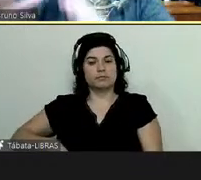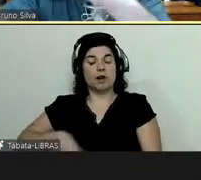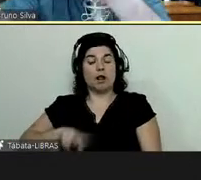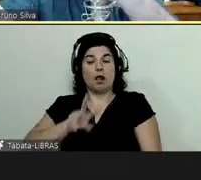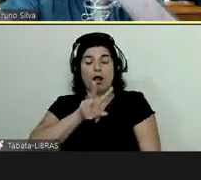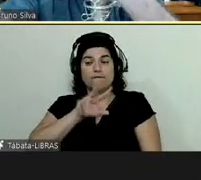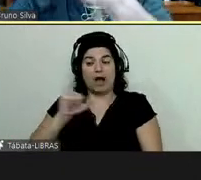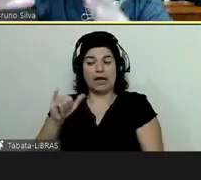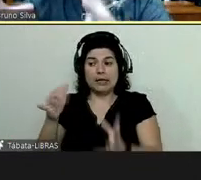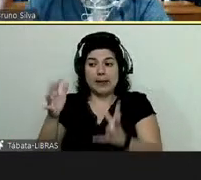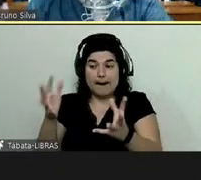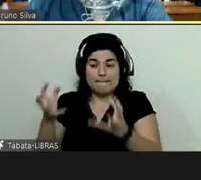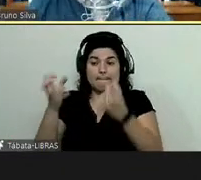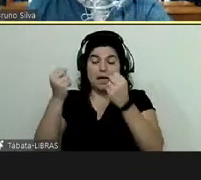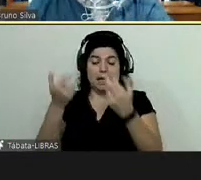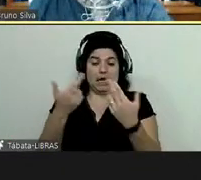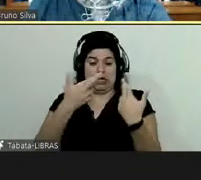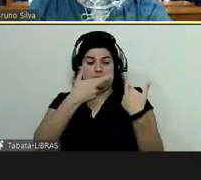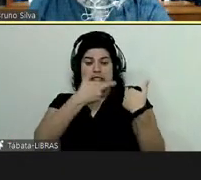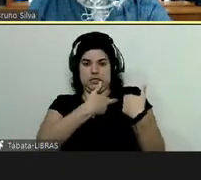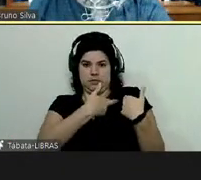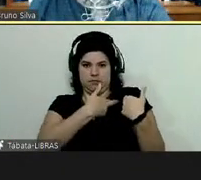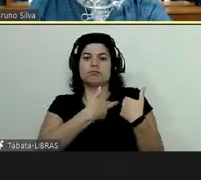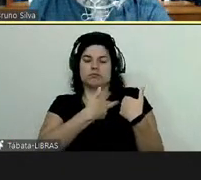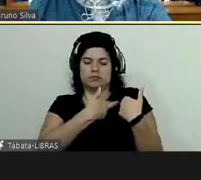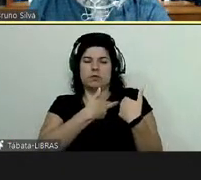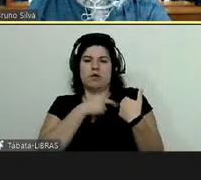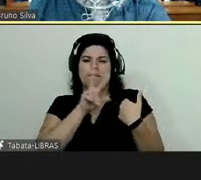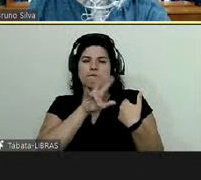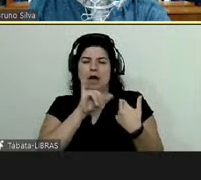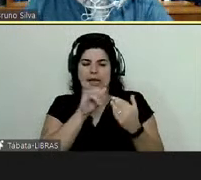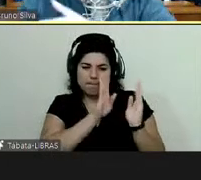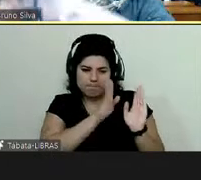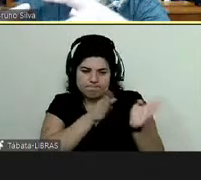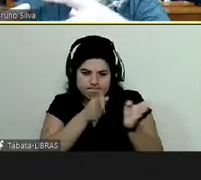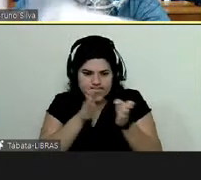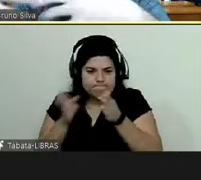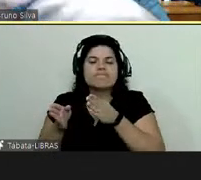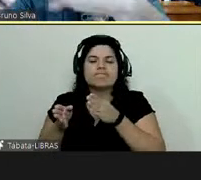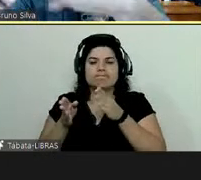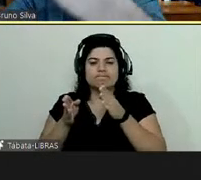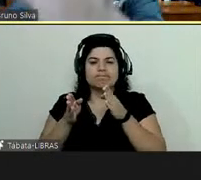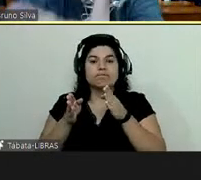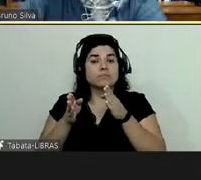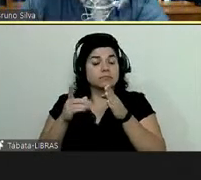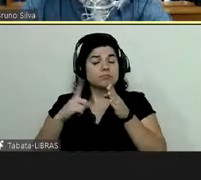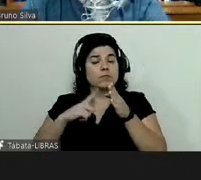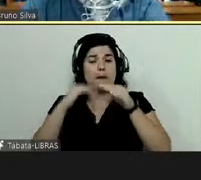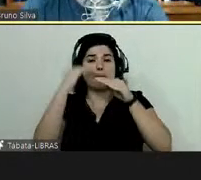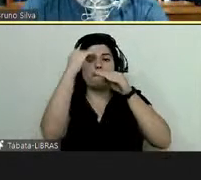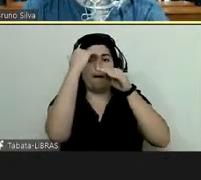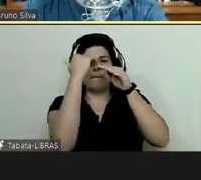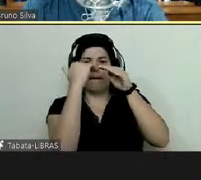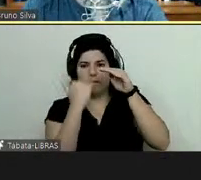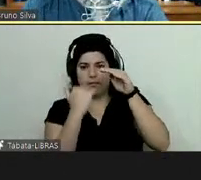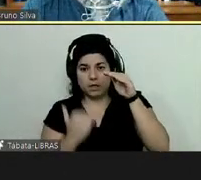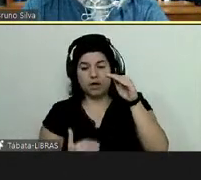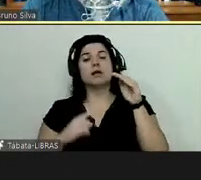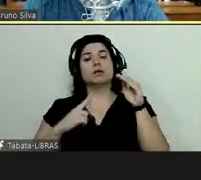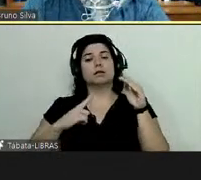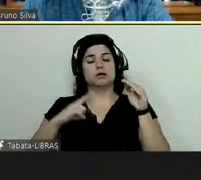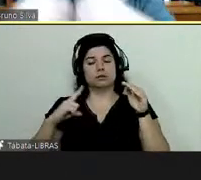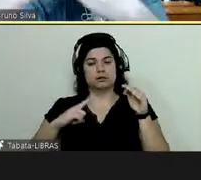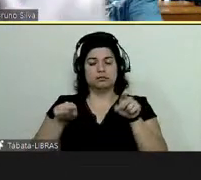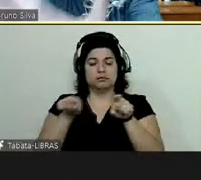uma série de responsabilidades vai organizar esse estado de maneira extremamente hierárquica e vai gradativamente tirando autonomia dos